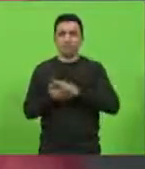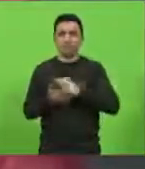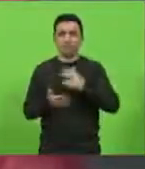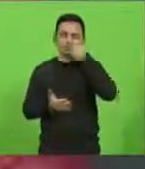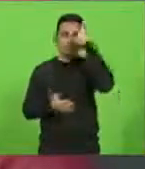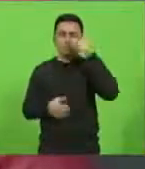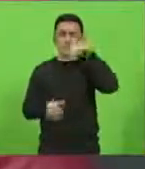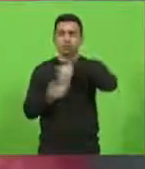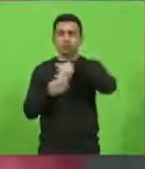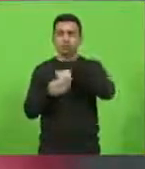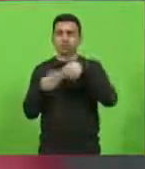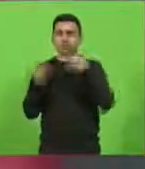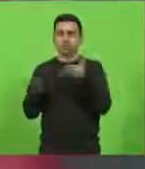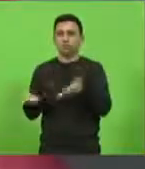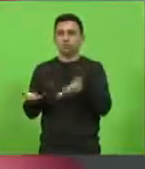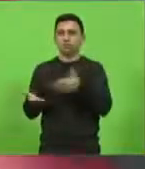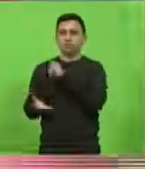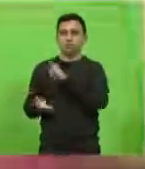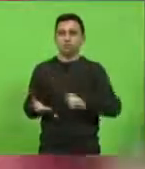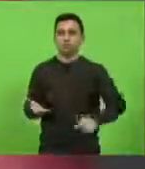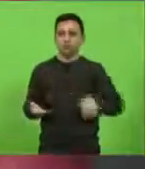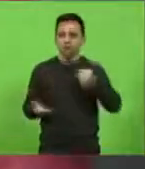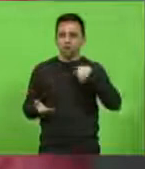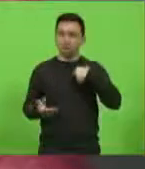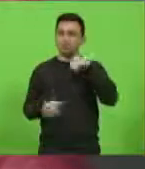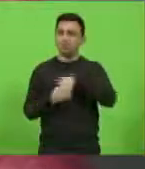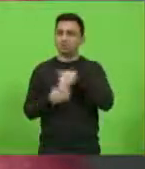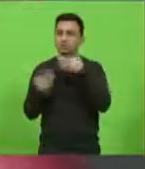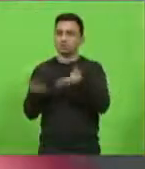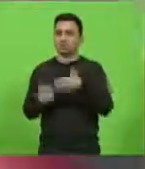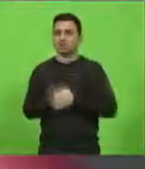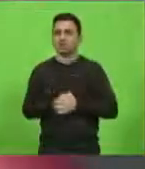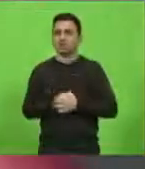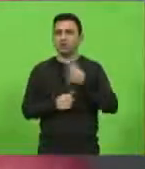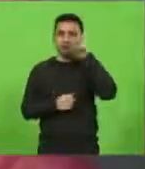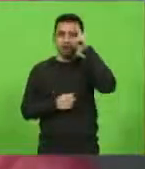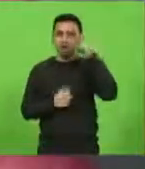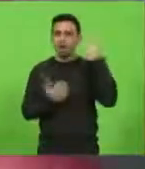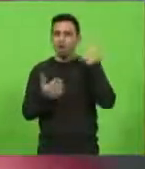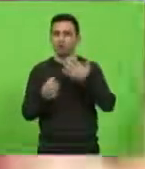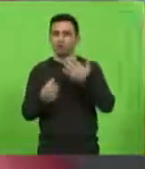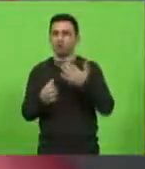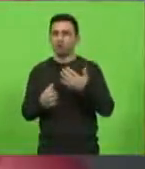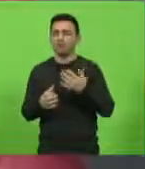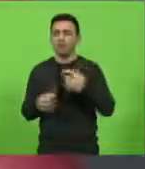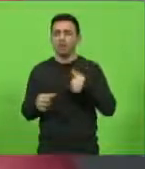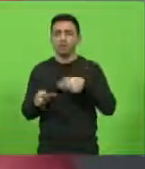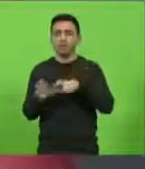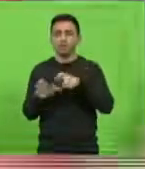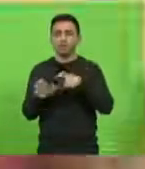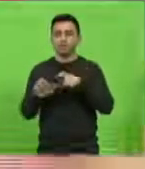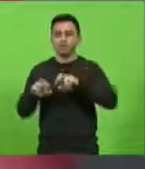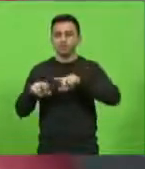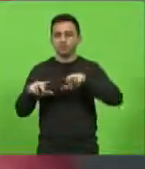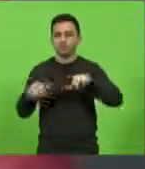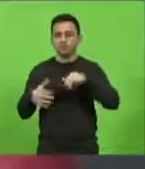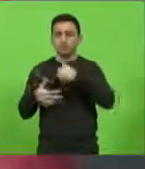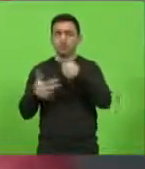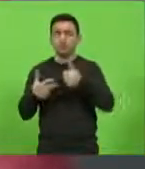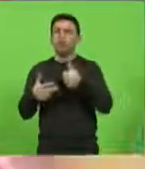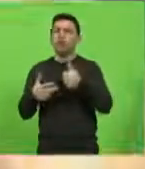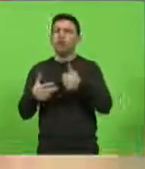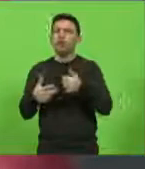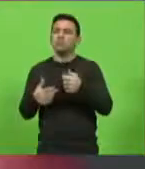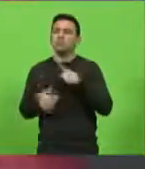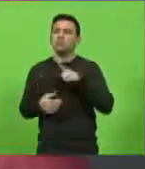Eu votei no Senhor Governador é um exemplo histórico da Independência e transitórias foi impeachment do presidente Fernando Collor de